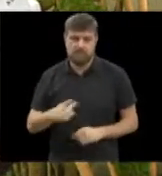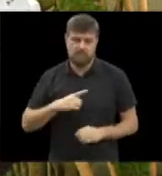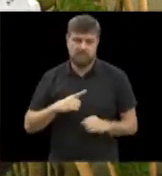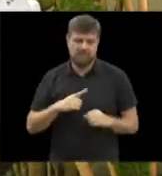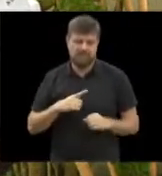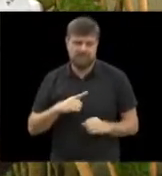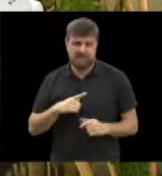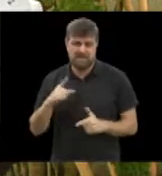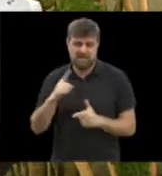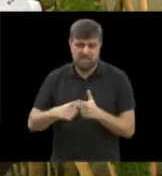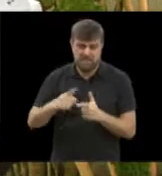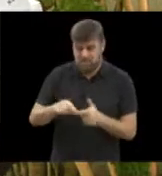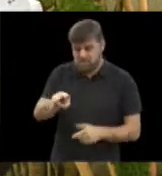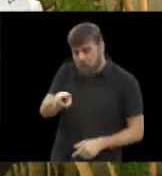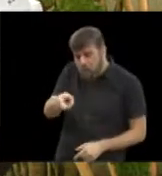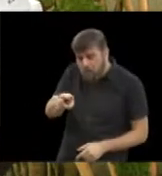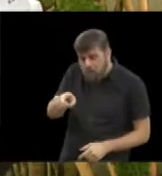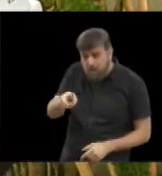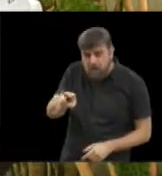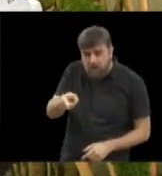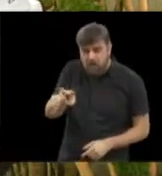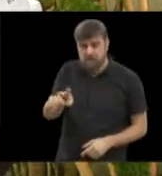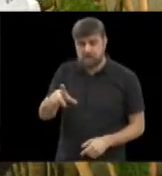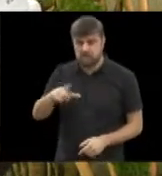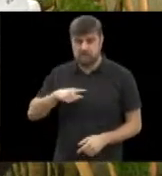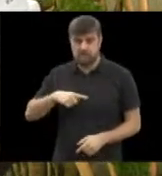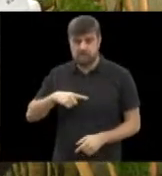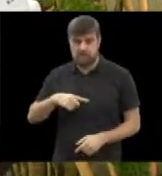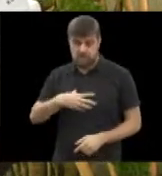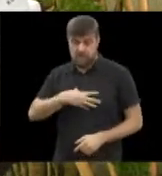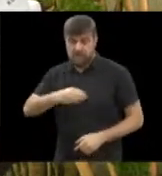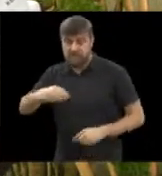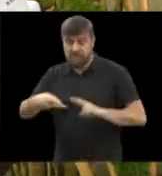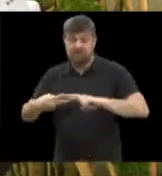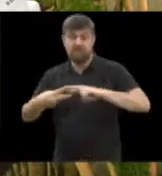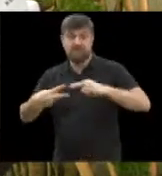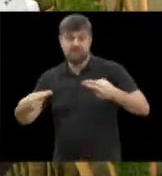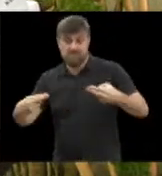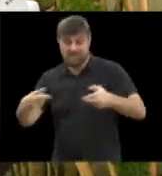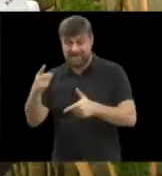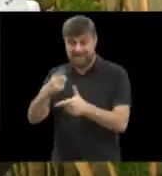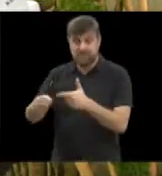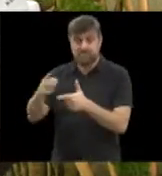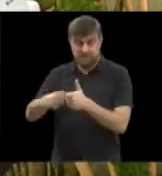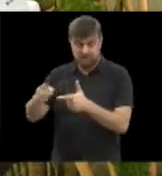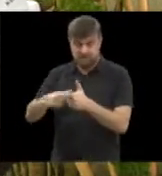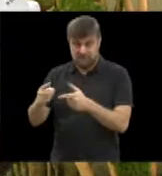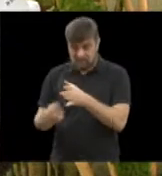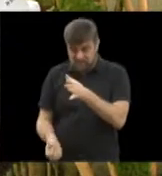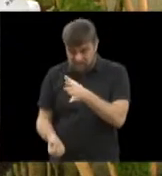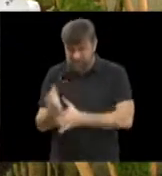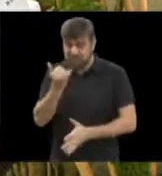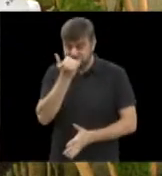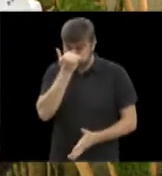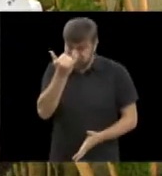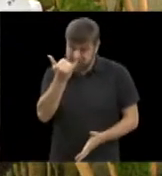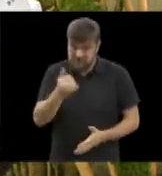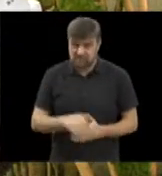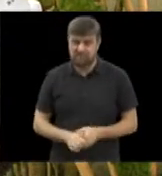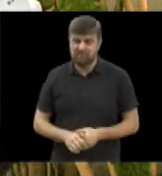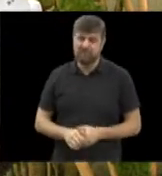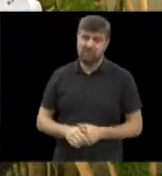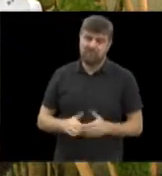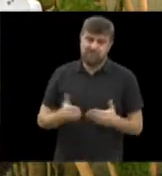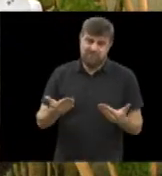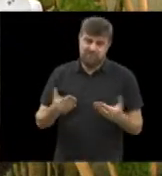de um paciente, de um casal, que ele tem filhos com problema genético. Isso acontece, né? Você pode ter, mas de